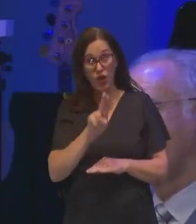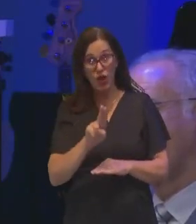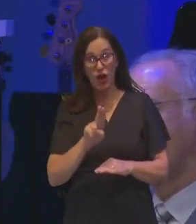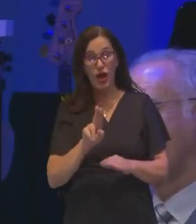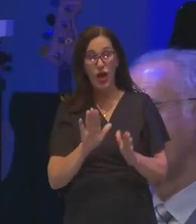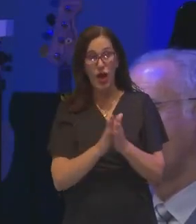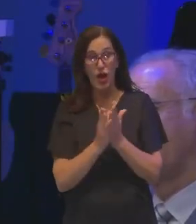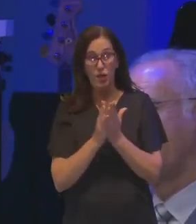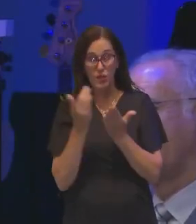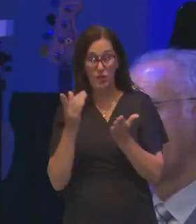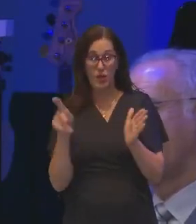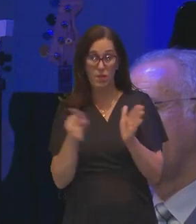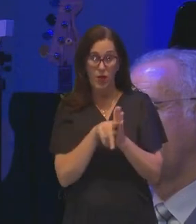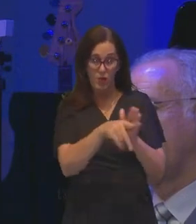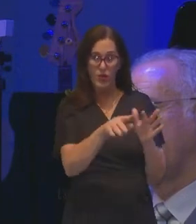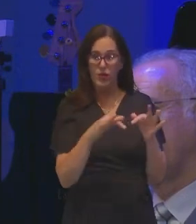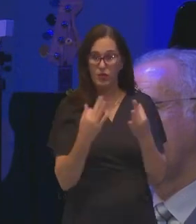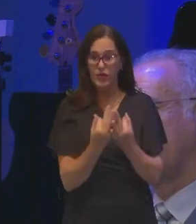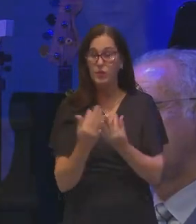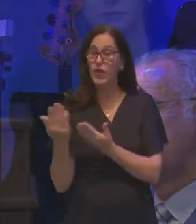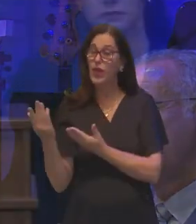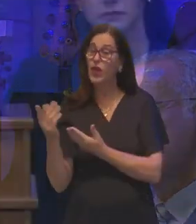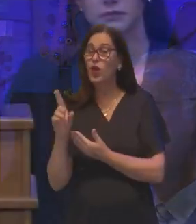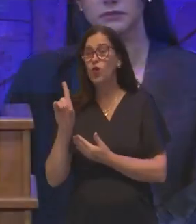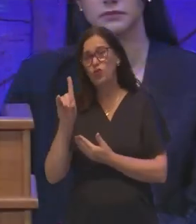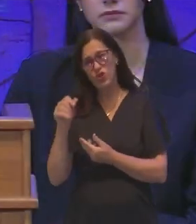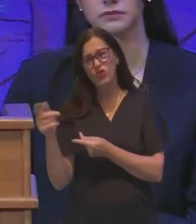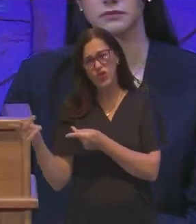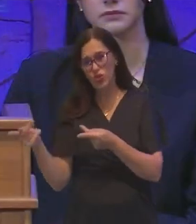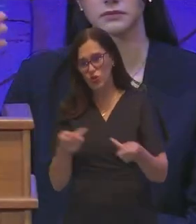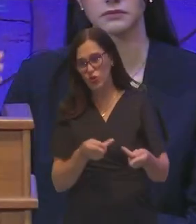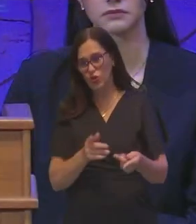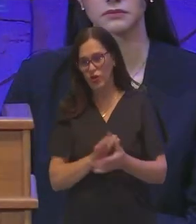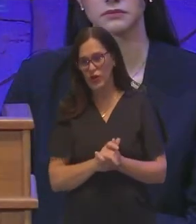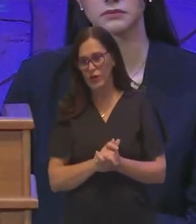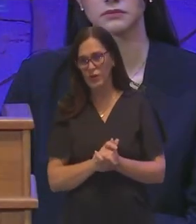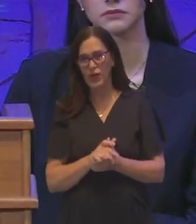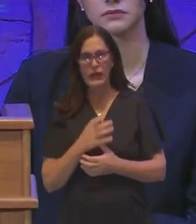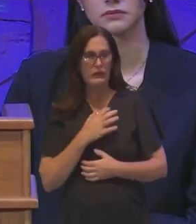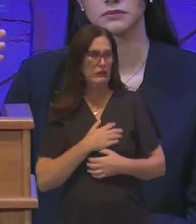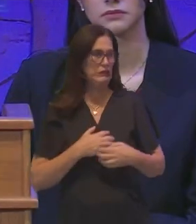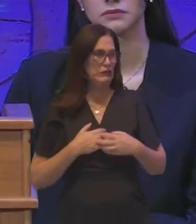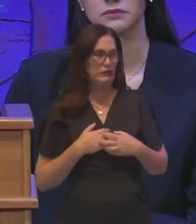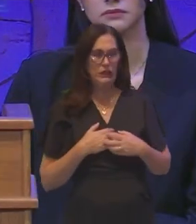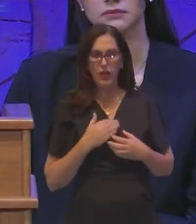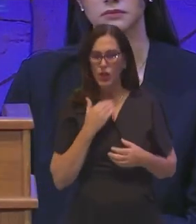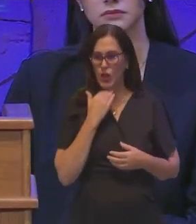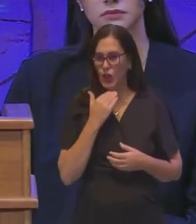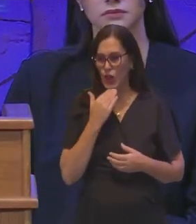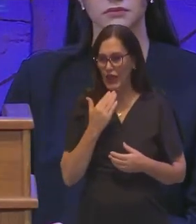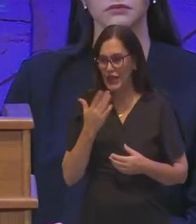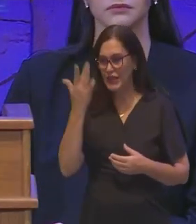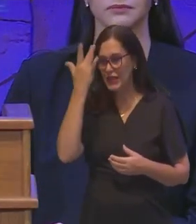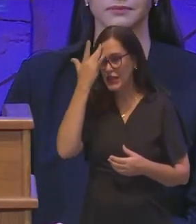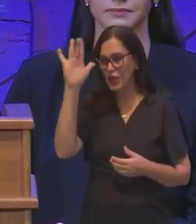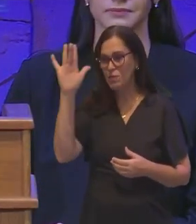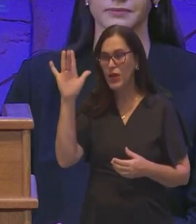família. Em uma das visitas, houve desespero na casa porque ninguém sabia onde estava a